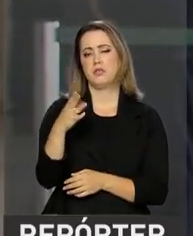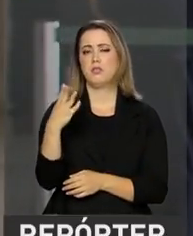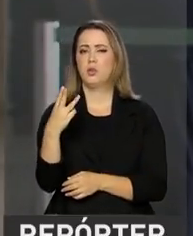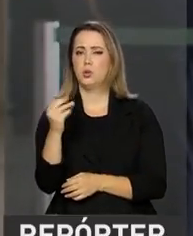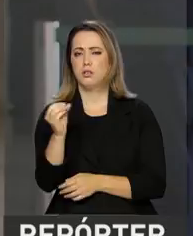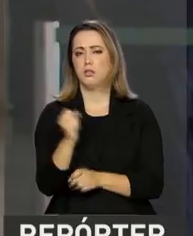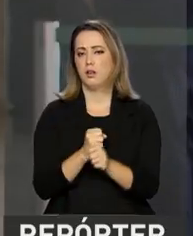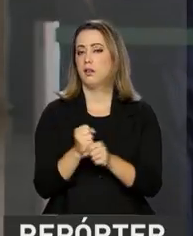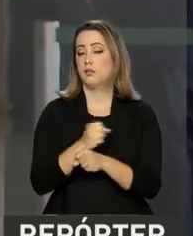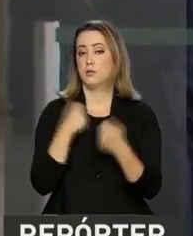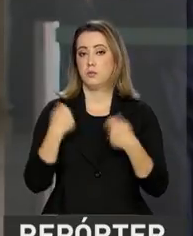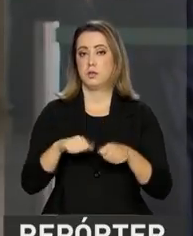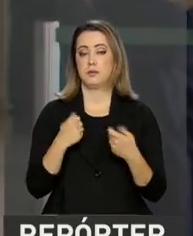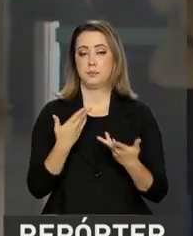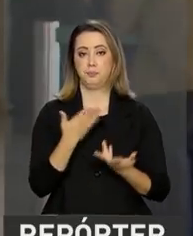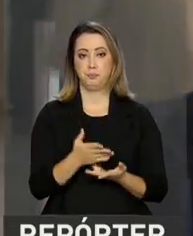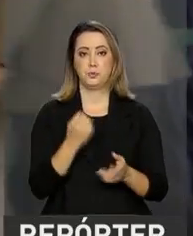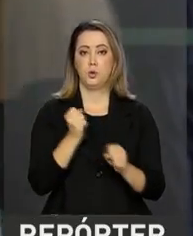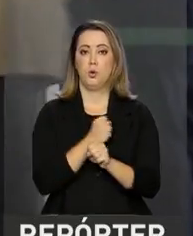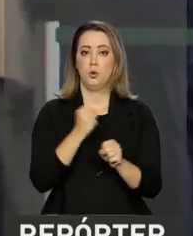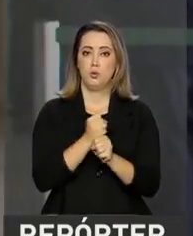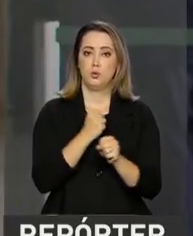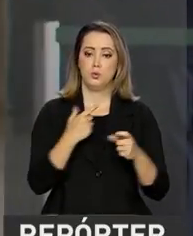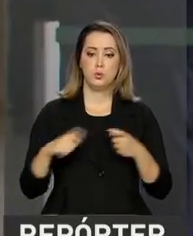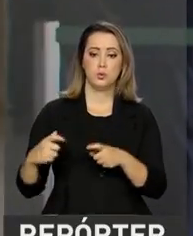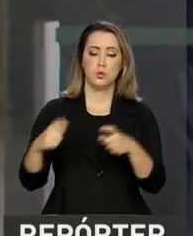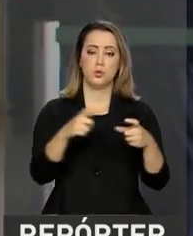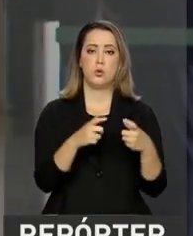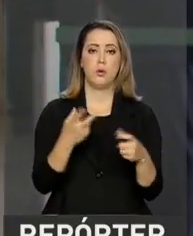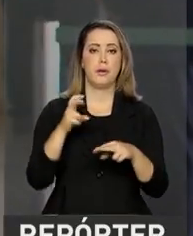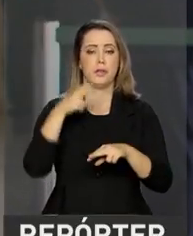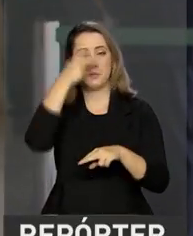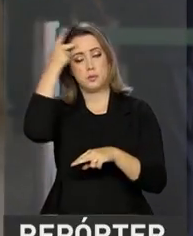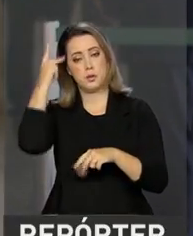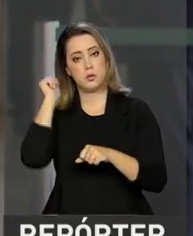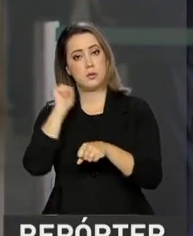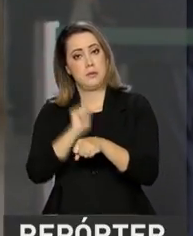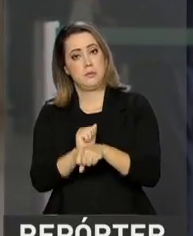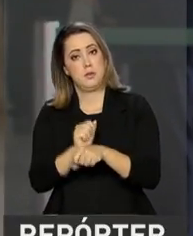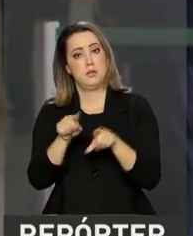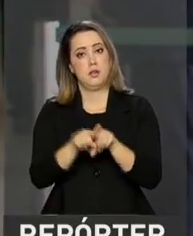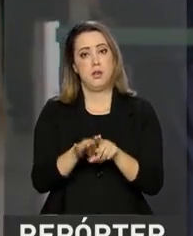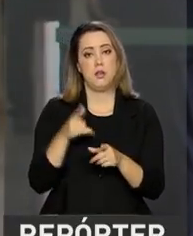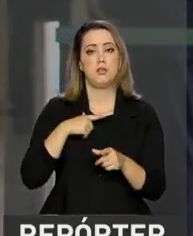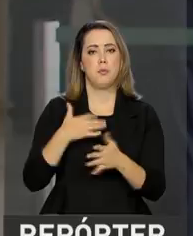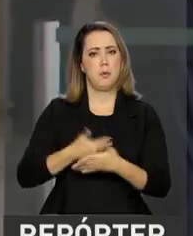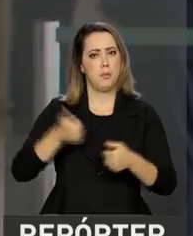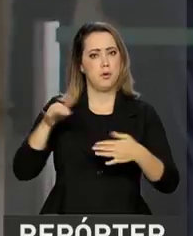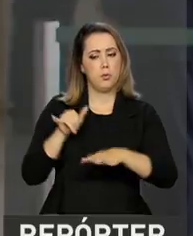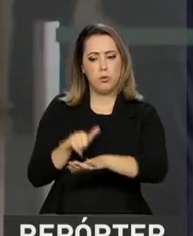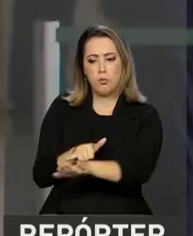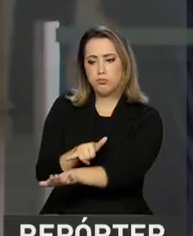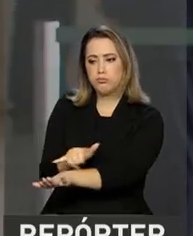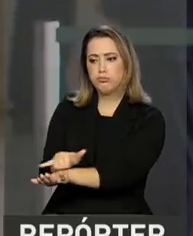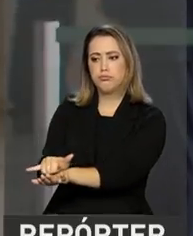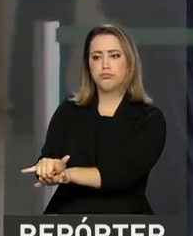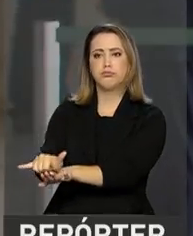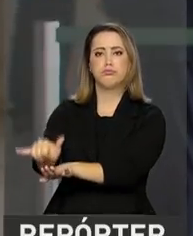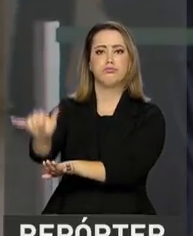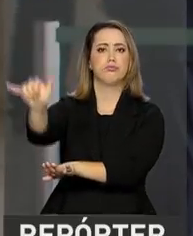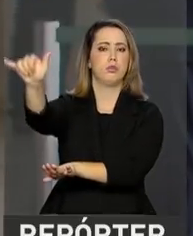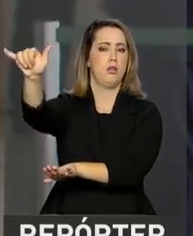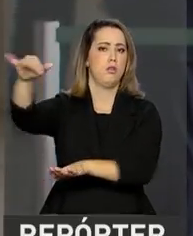na construção e ampliação de terminais de passageiros melhoria nas pistas de pousos e decolagens a ampliação do pátio